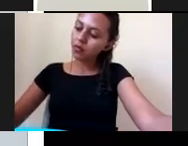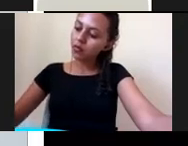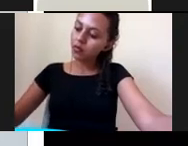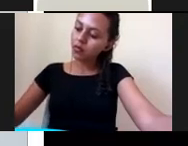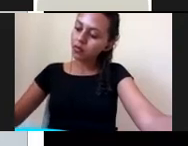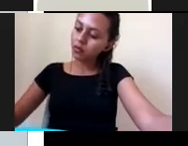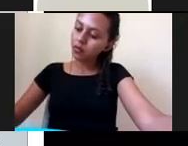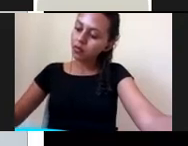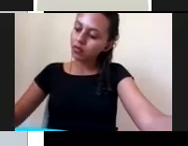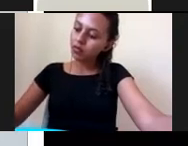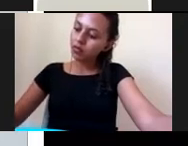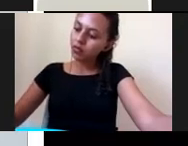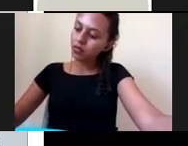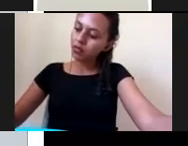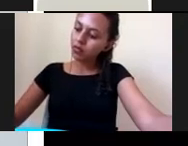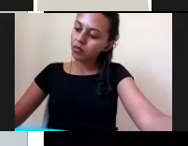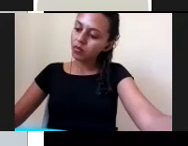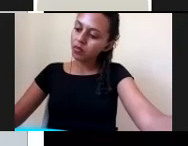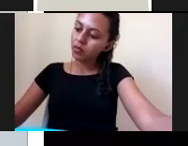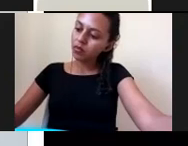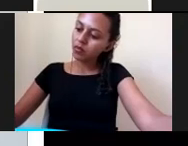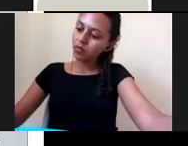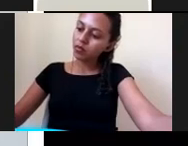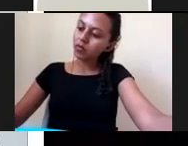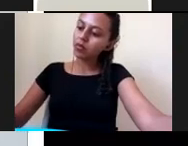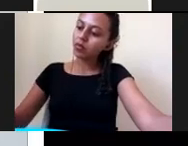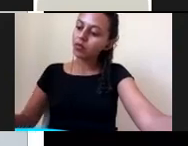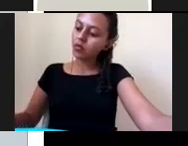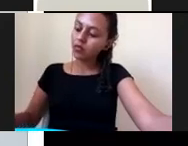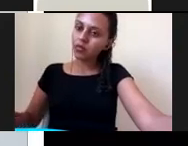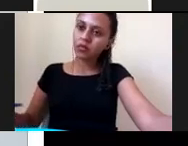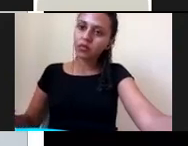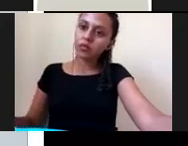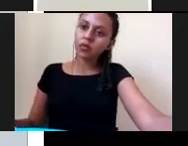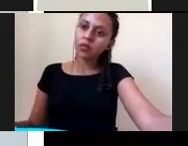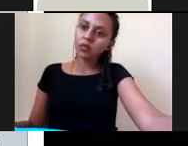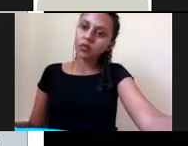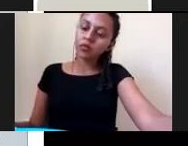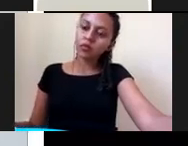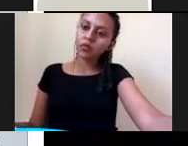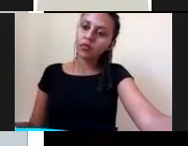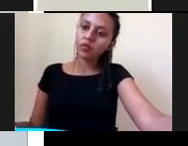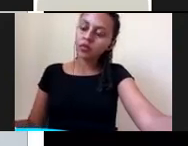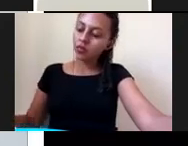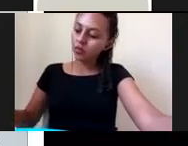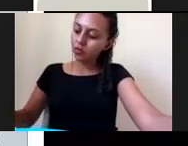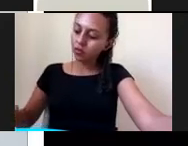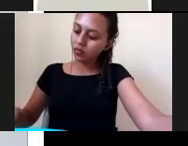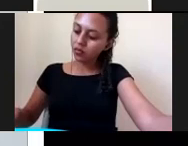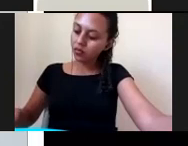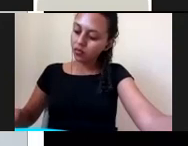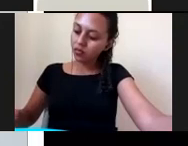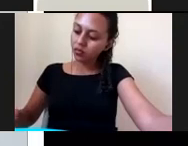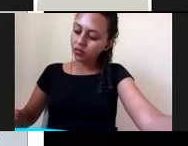alguns procedimentos, né, de exame físico? Porque a luva, ela perde o tato. Quando você usa luva, ela